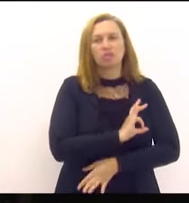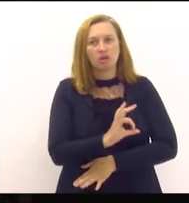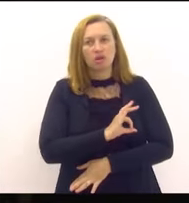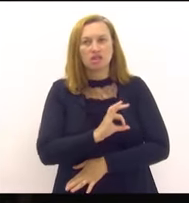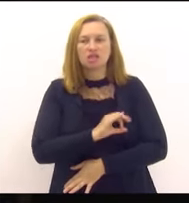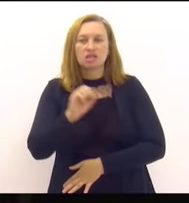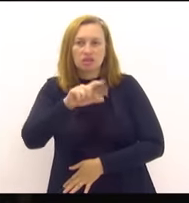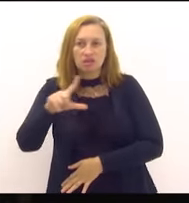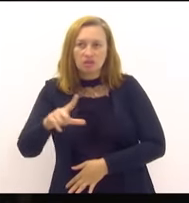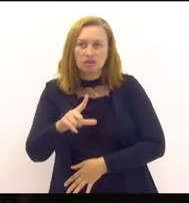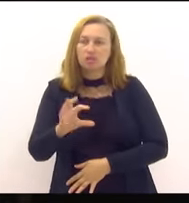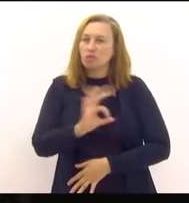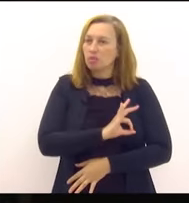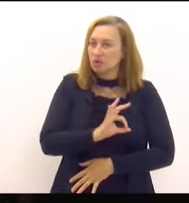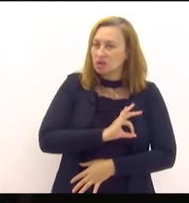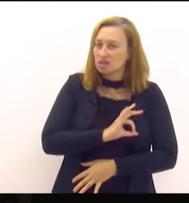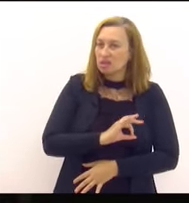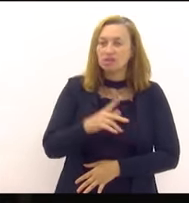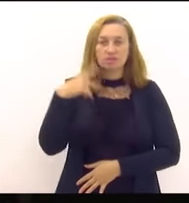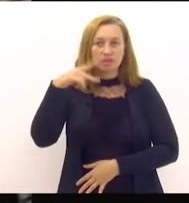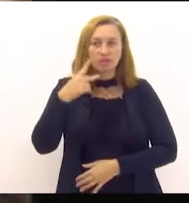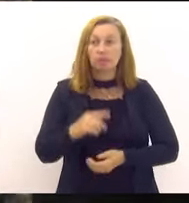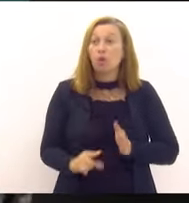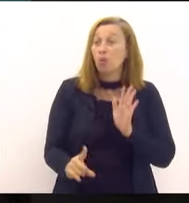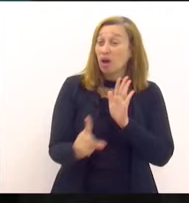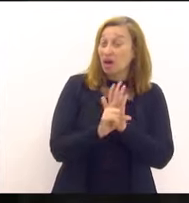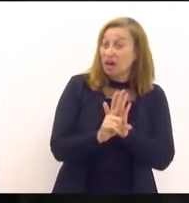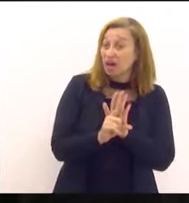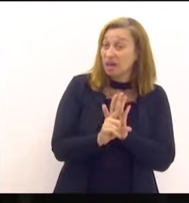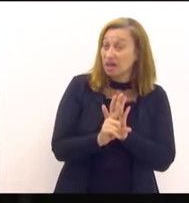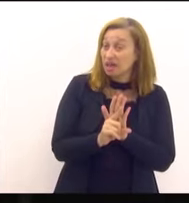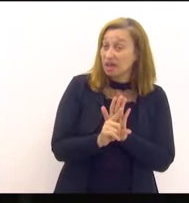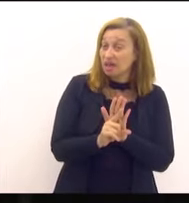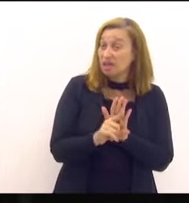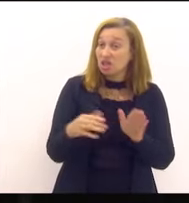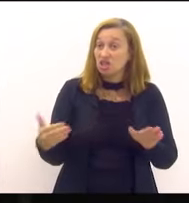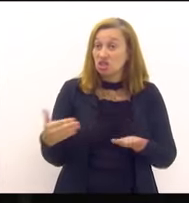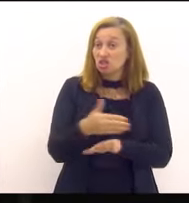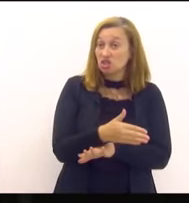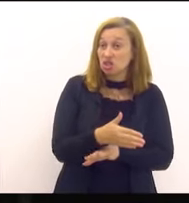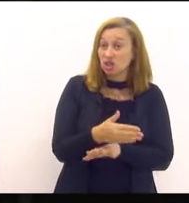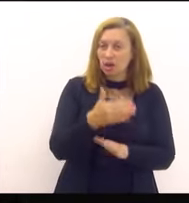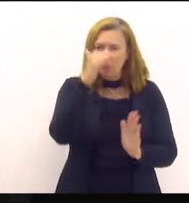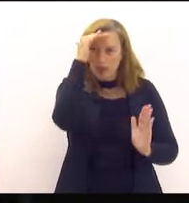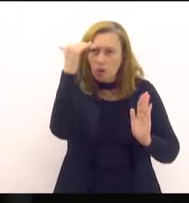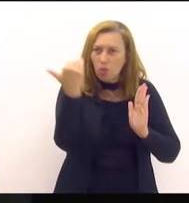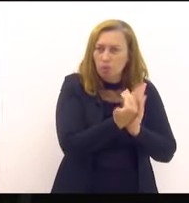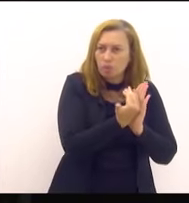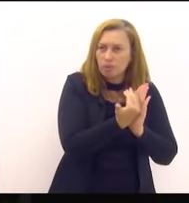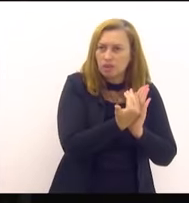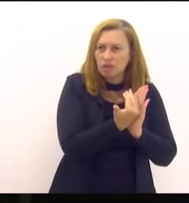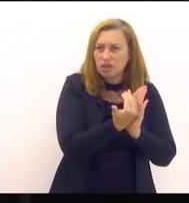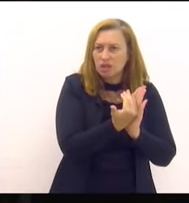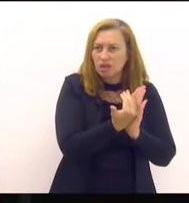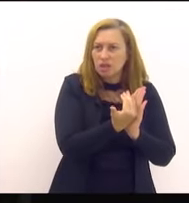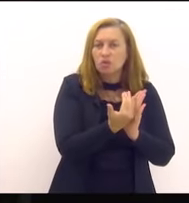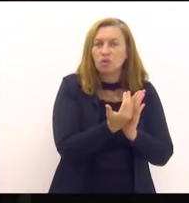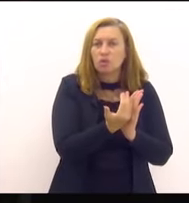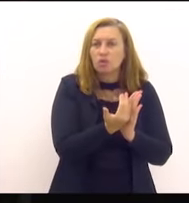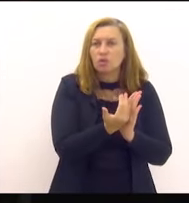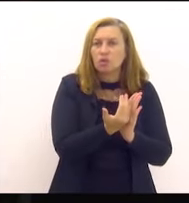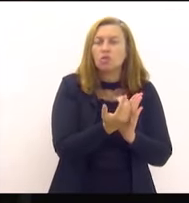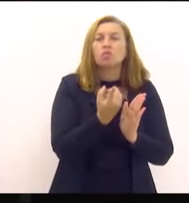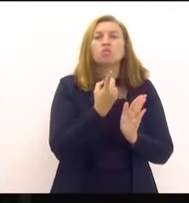nesse parlamento. Portanto, uma lei que vem de forma casuística para cumprir uma missão momentânea,